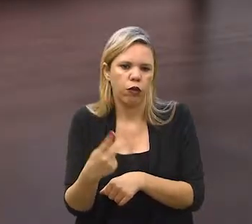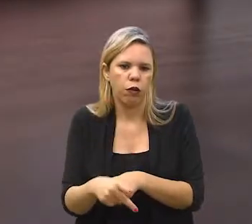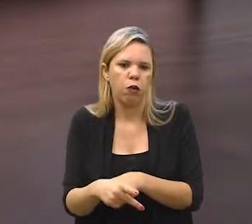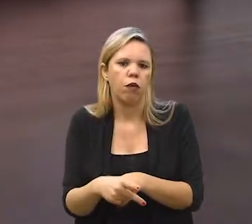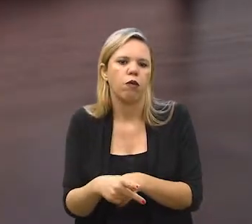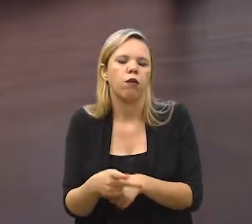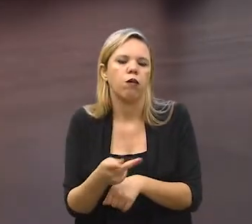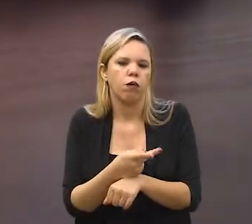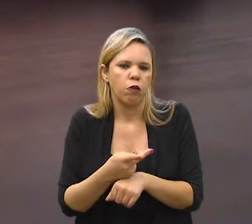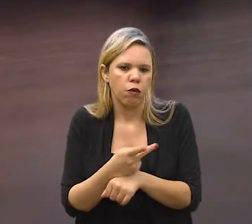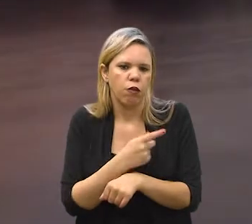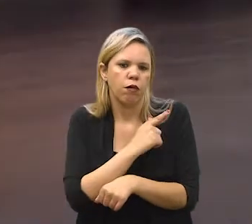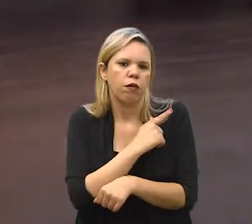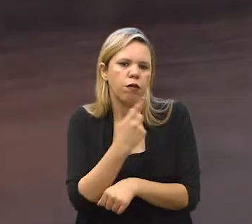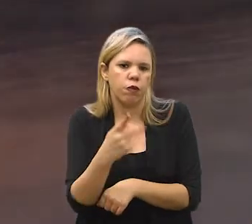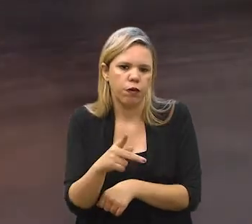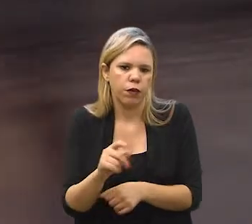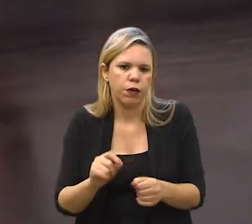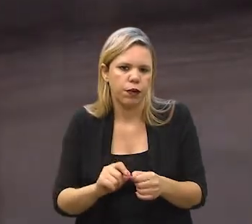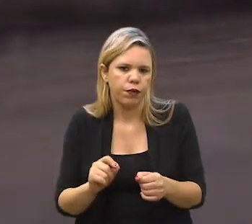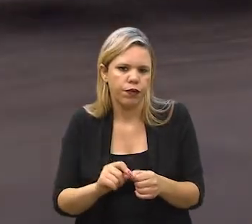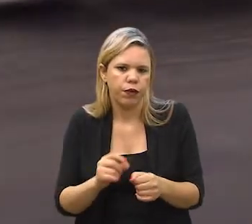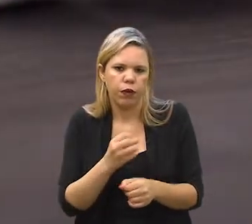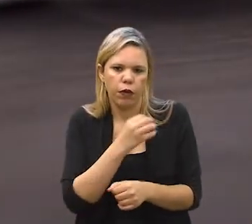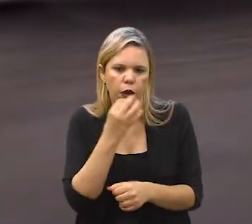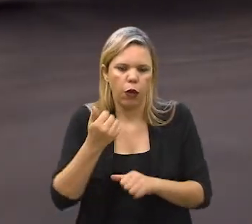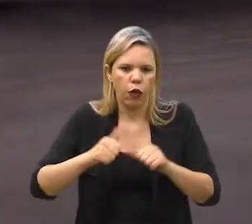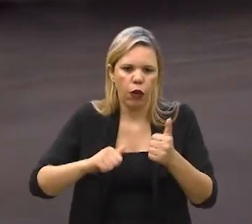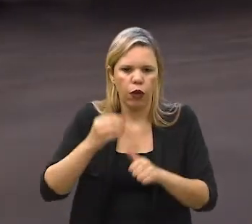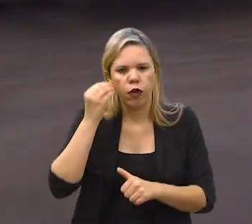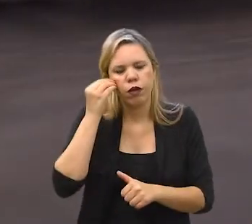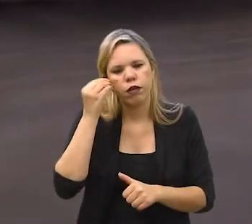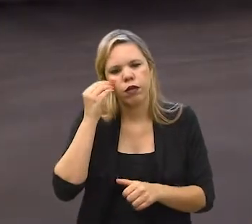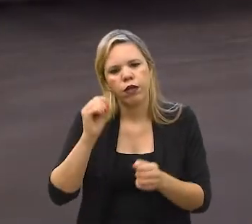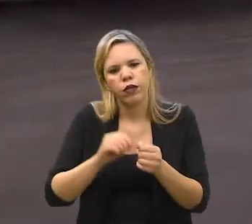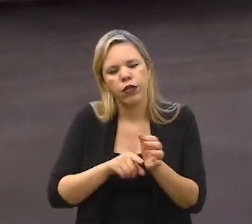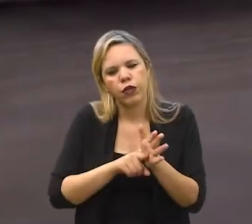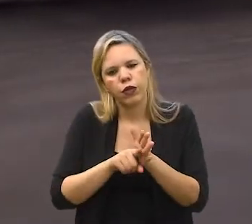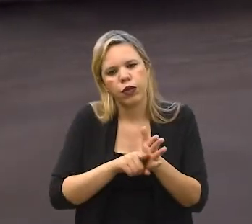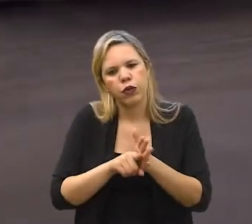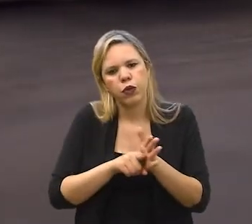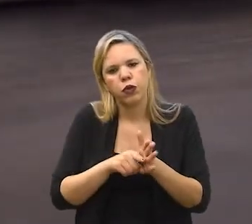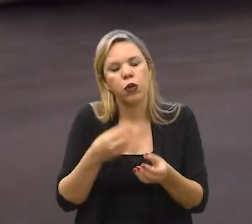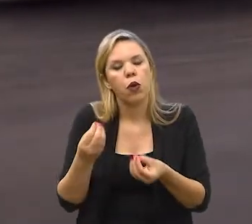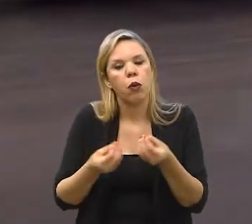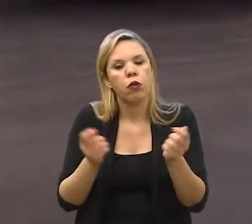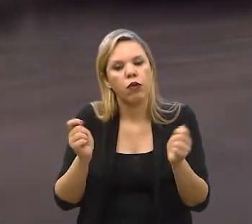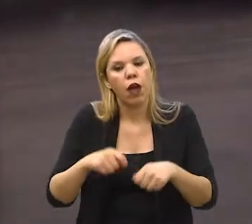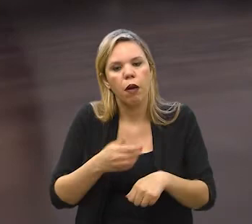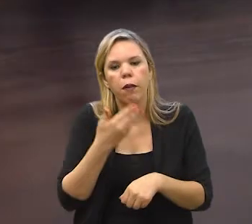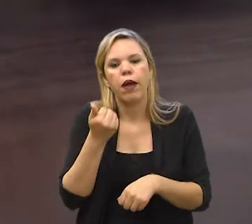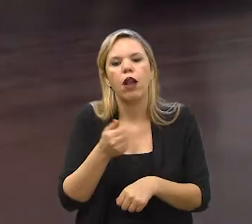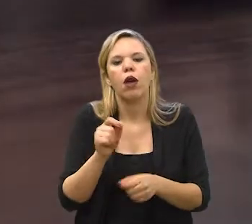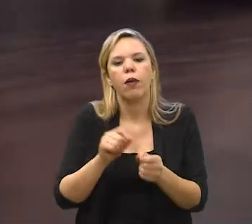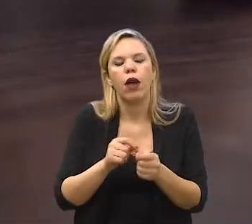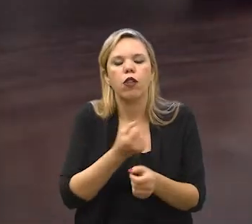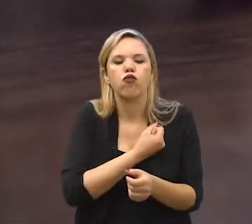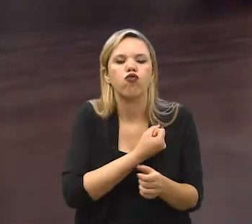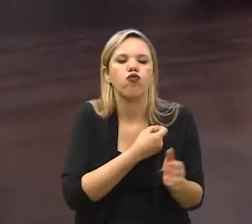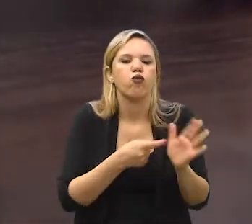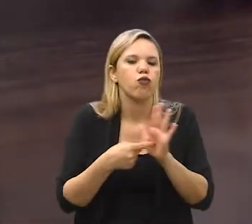financeira, procure o seu gerente, faça uma boa simulação, faça uma consultoria com ele, para que ele possa ali dar os